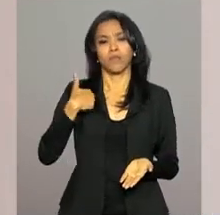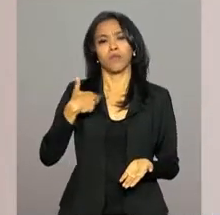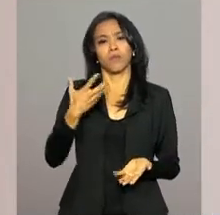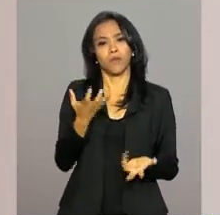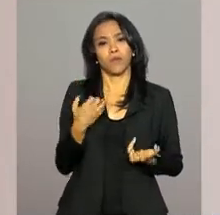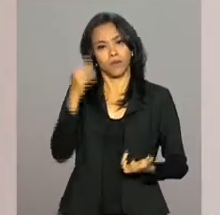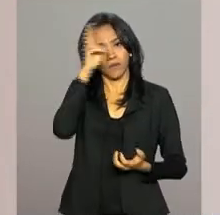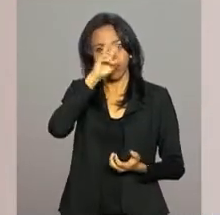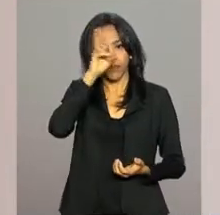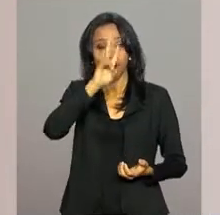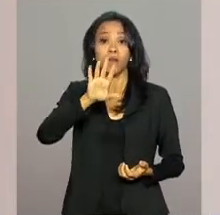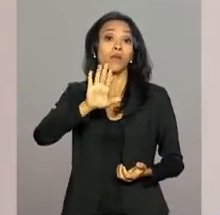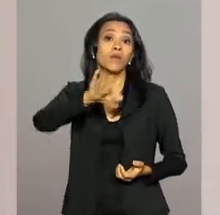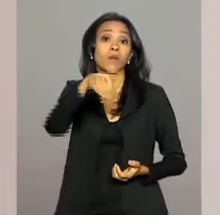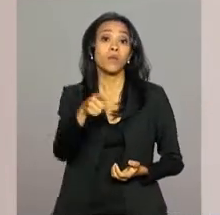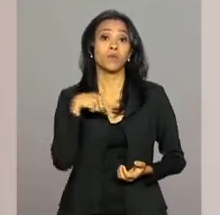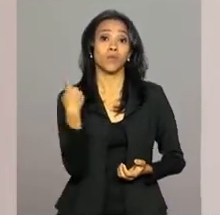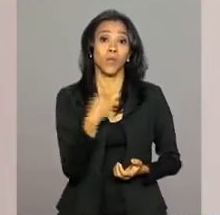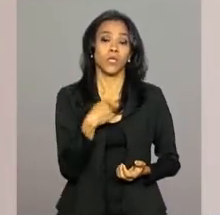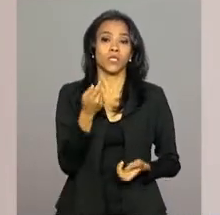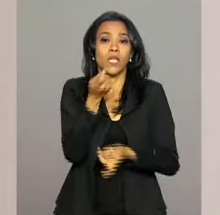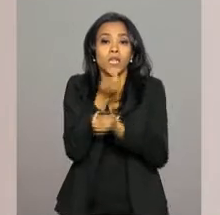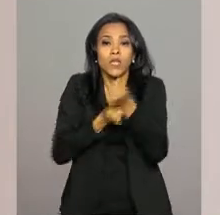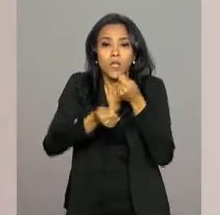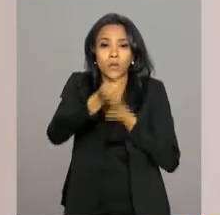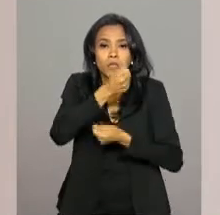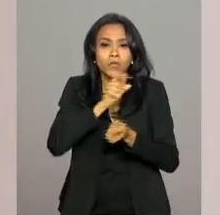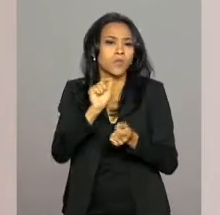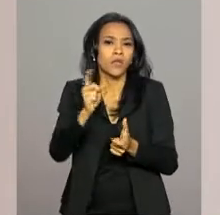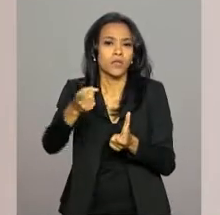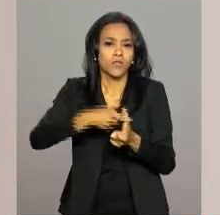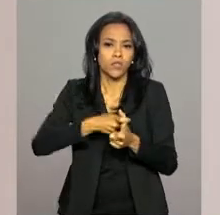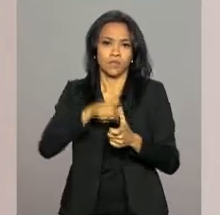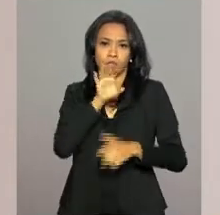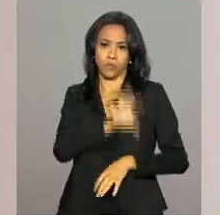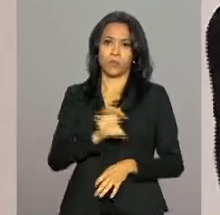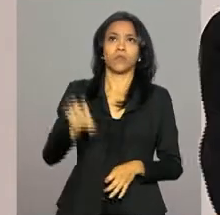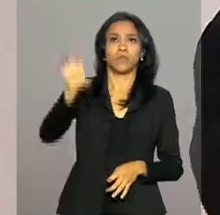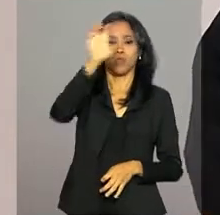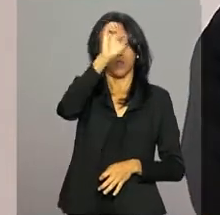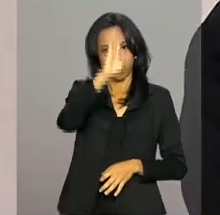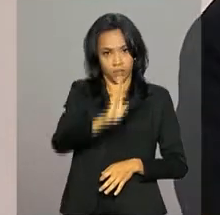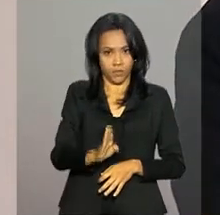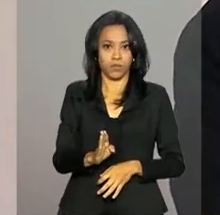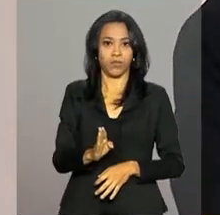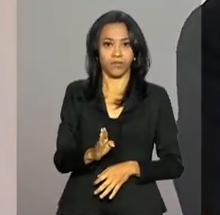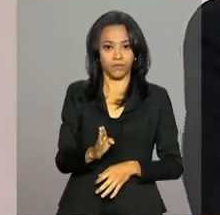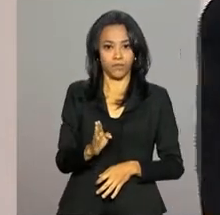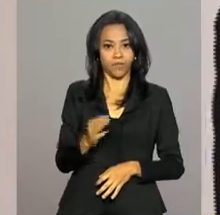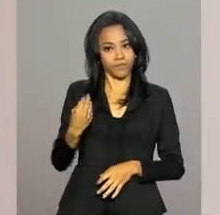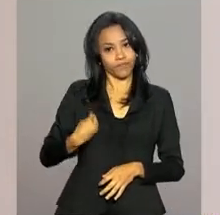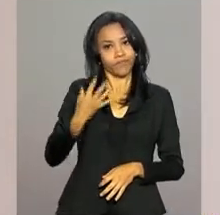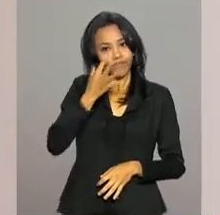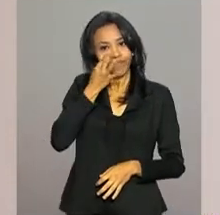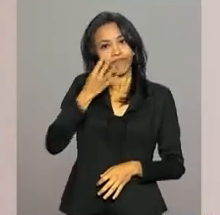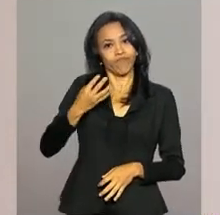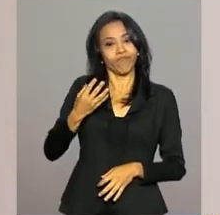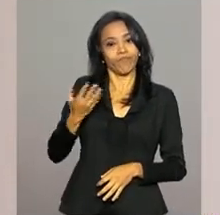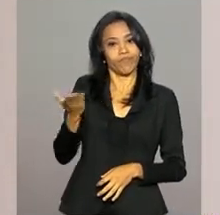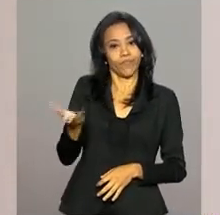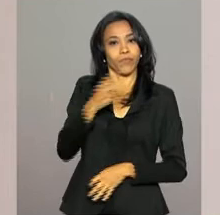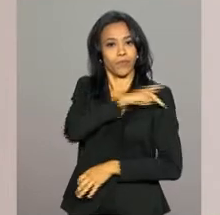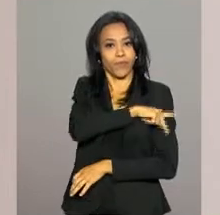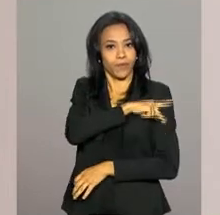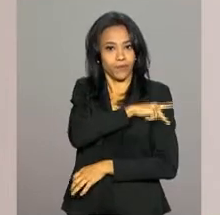é quando repactuamos a dívida dos estados brasileiros ele está naturalmente estava o piauí não é e